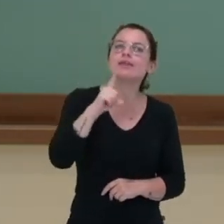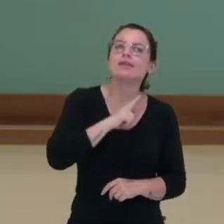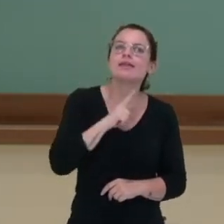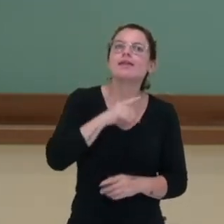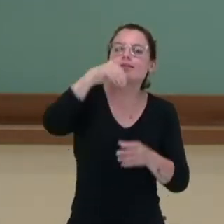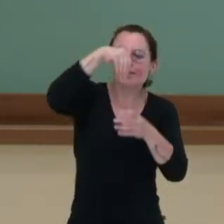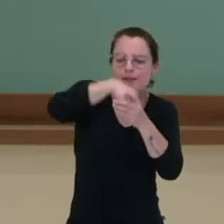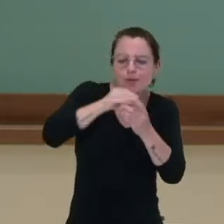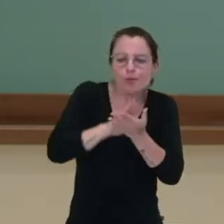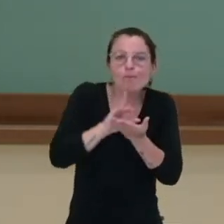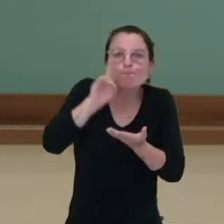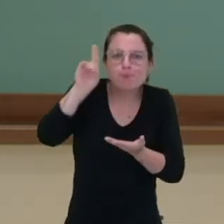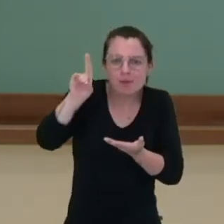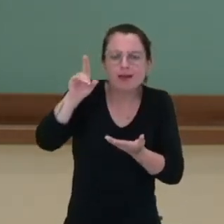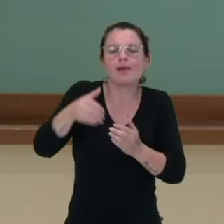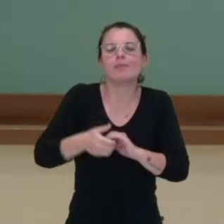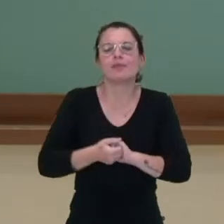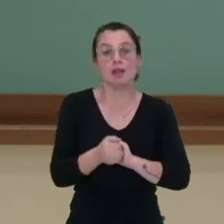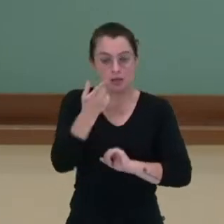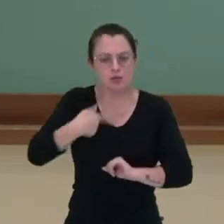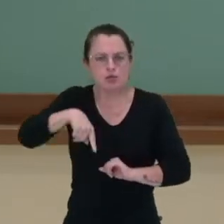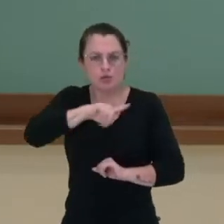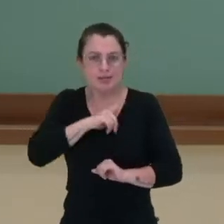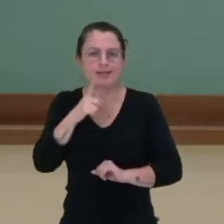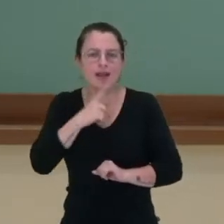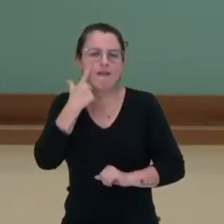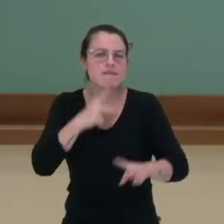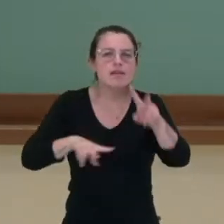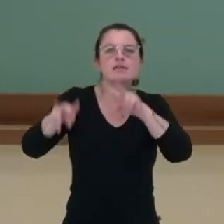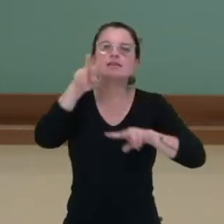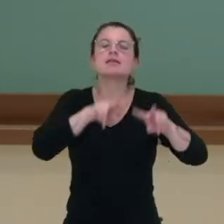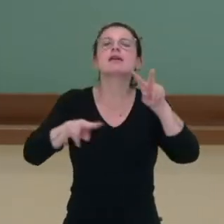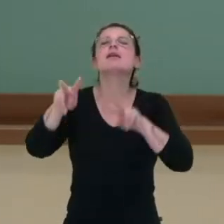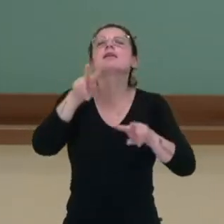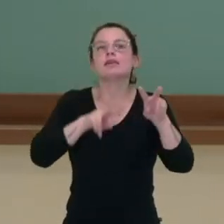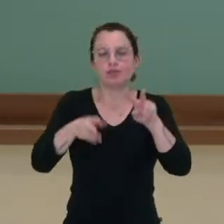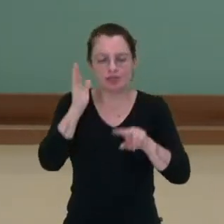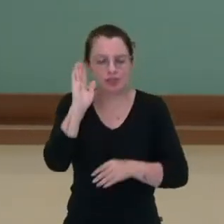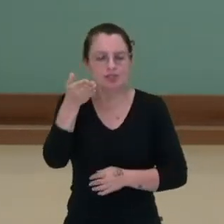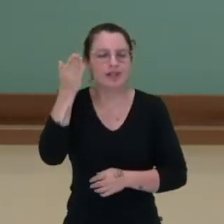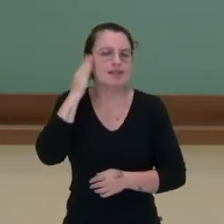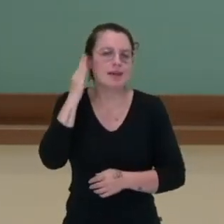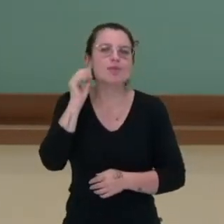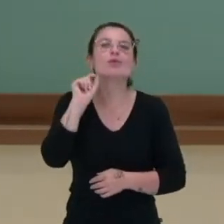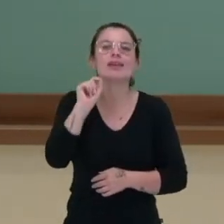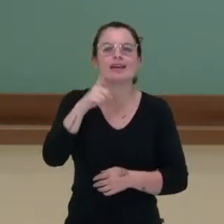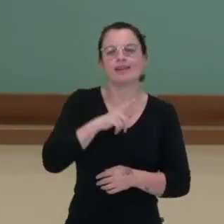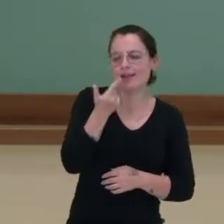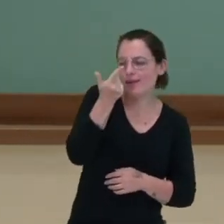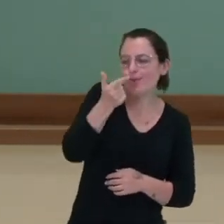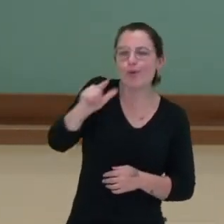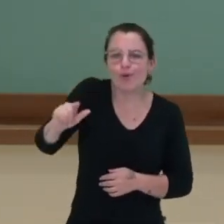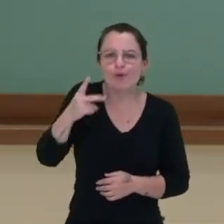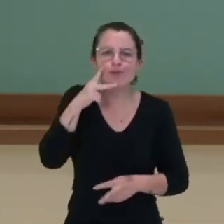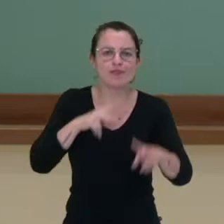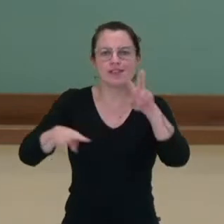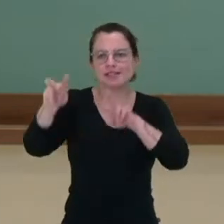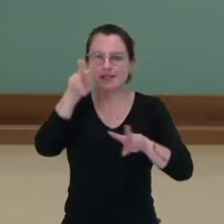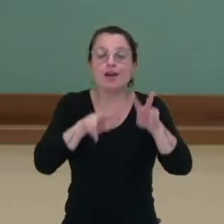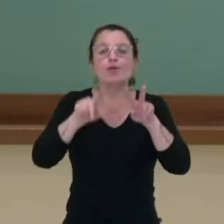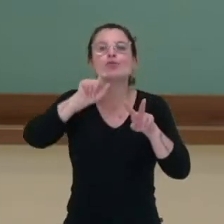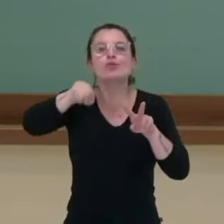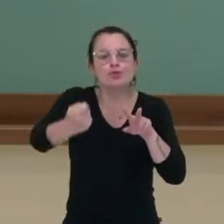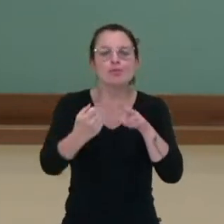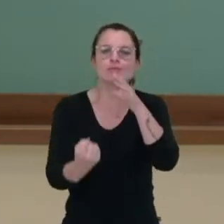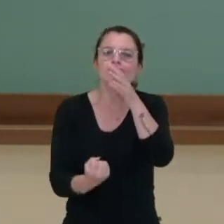Bíblia. Diante disso, nós temos essa visão, mas também sabemos que existem outras visões, do